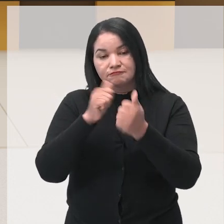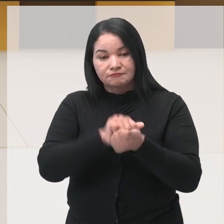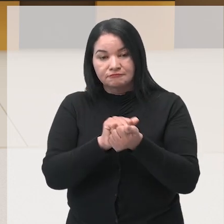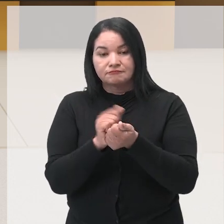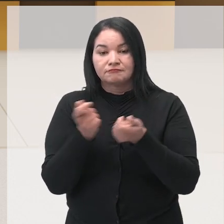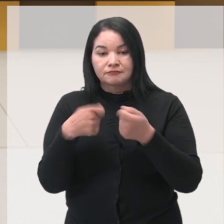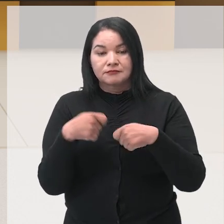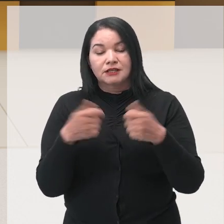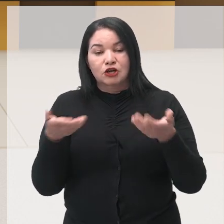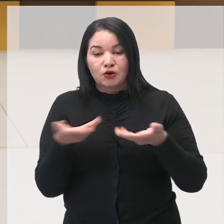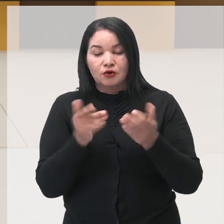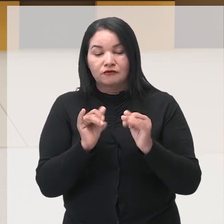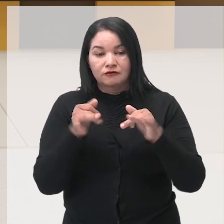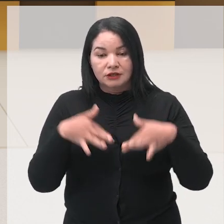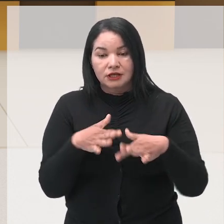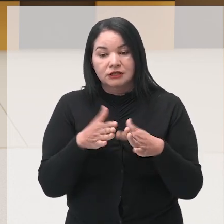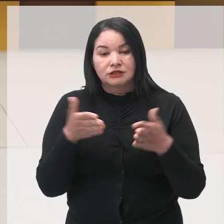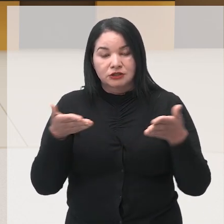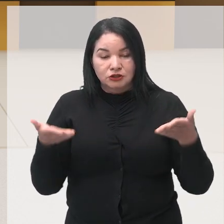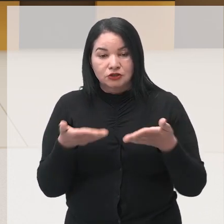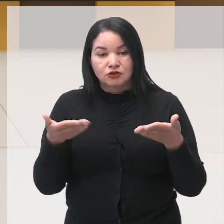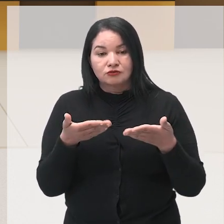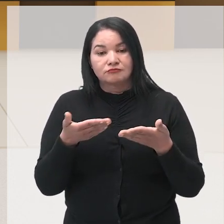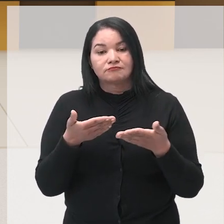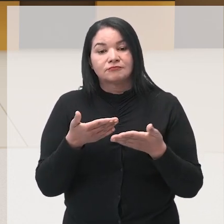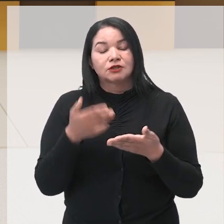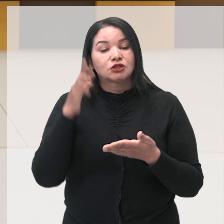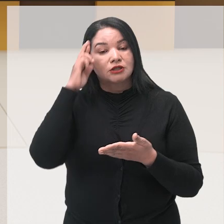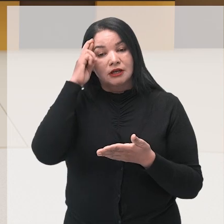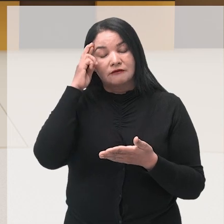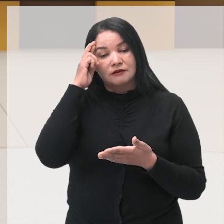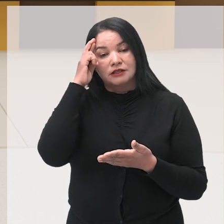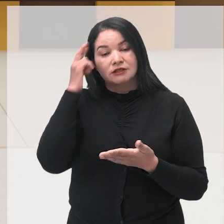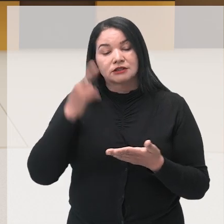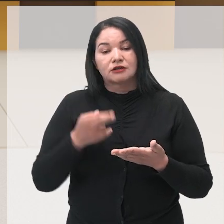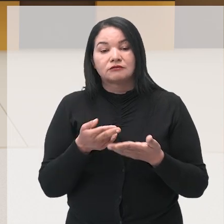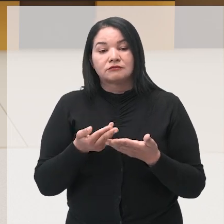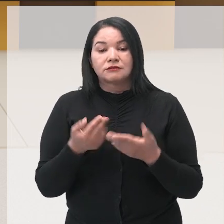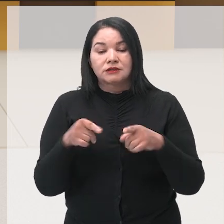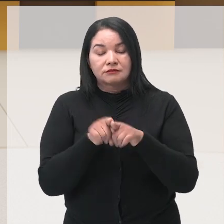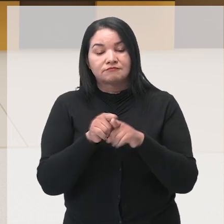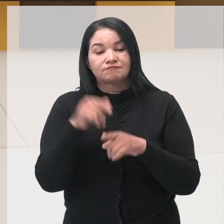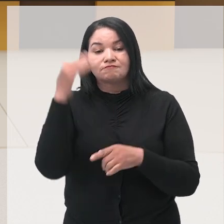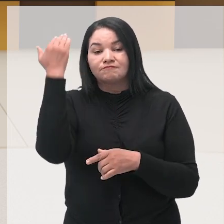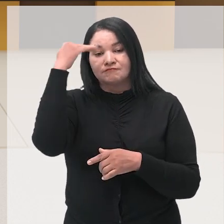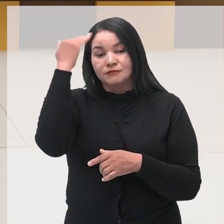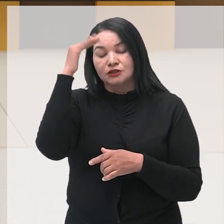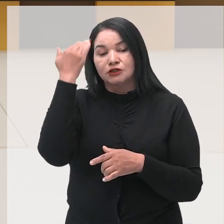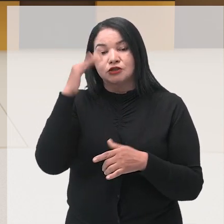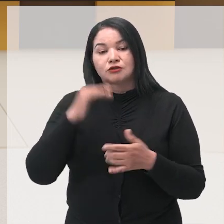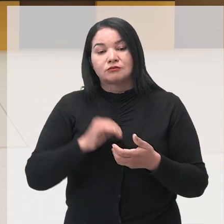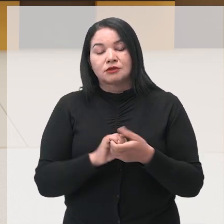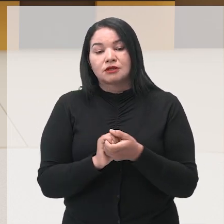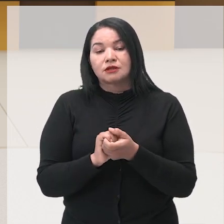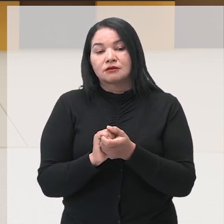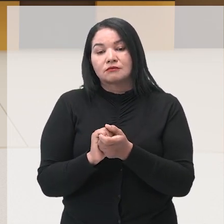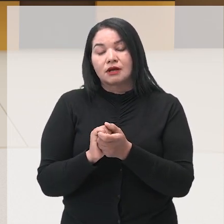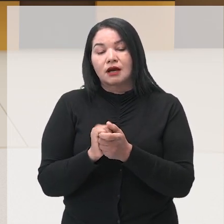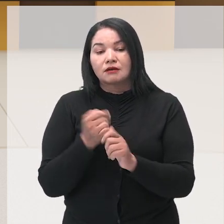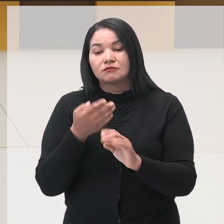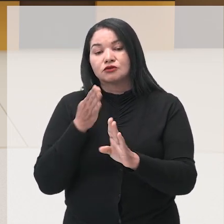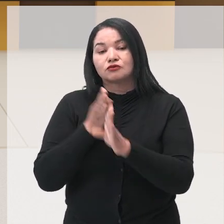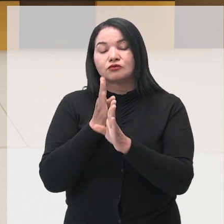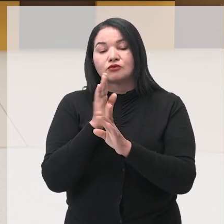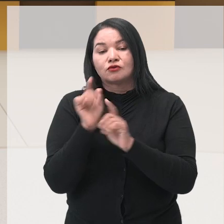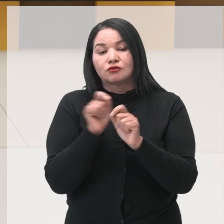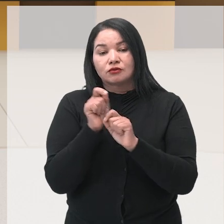né, finalizamos esse momento de reflexão, né, e de compreensão em busca, né,